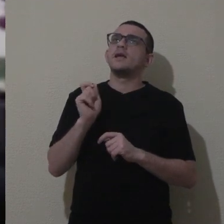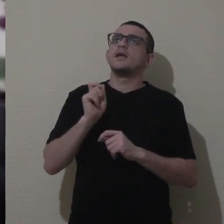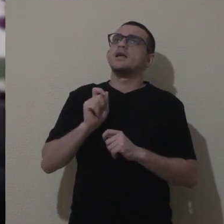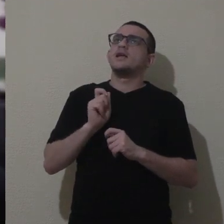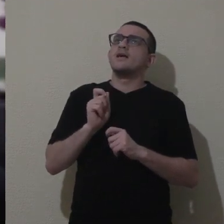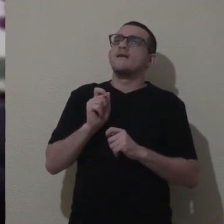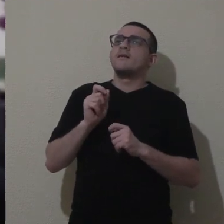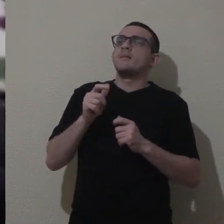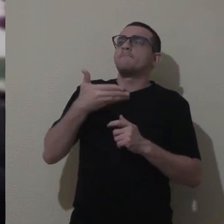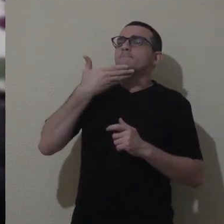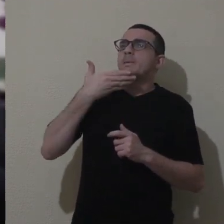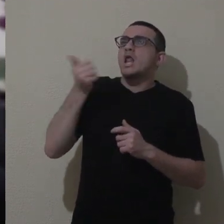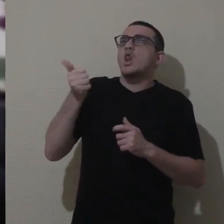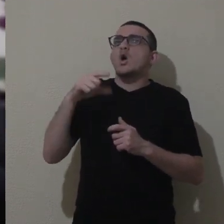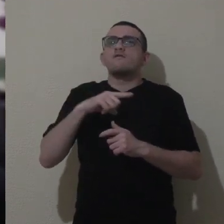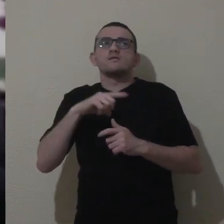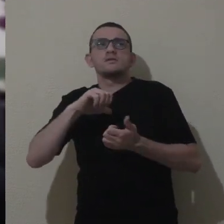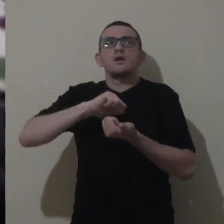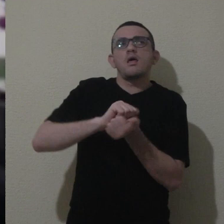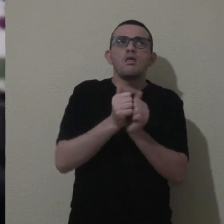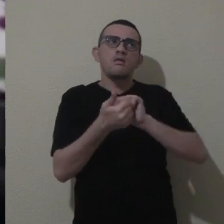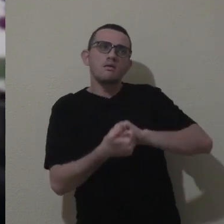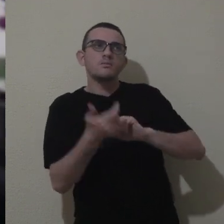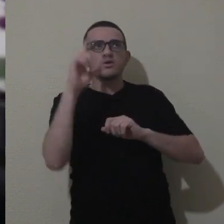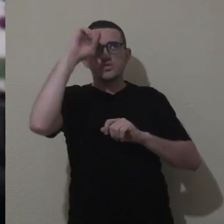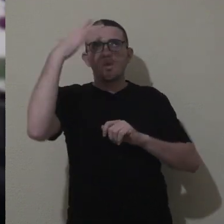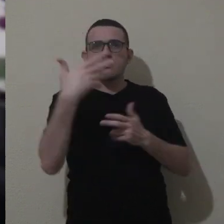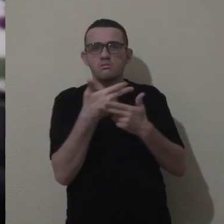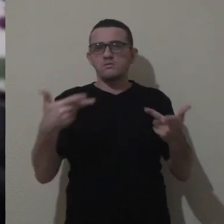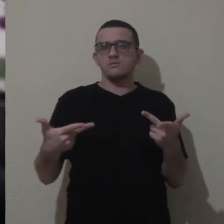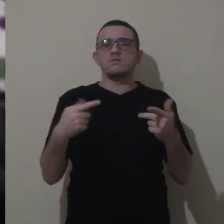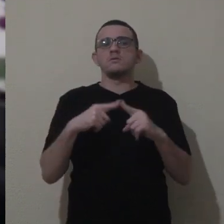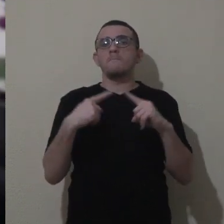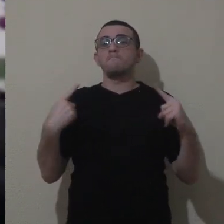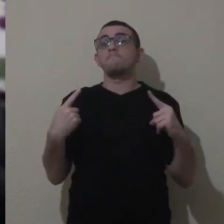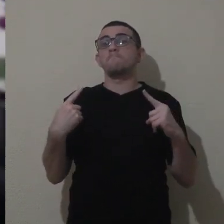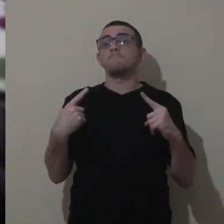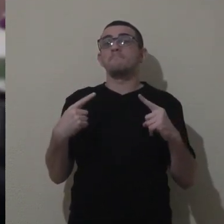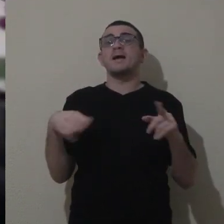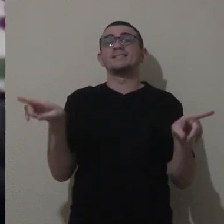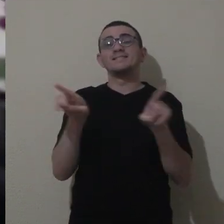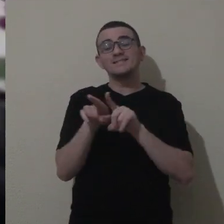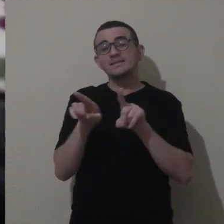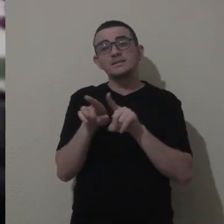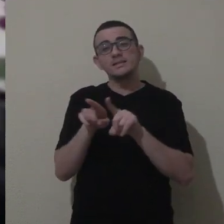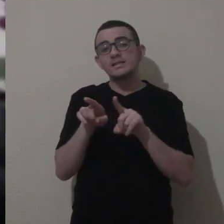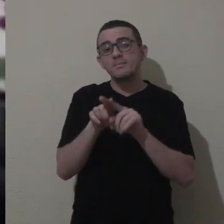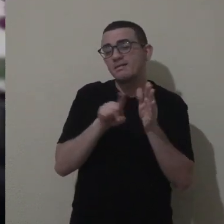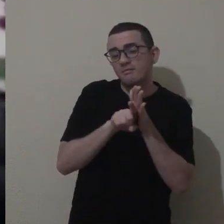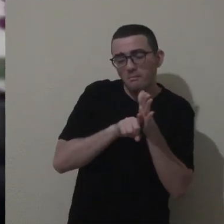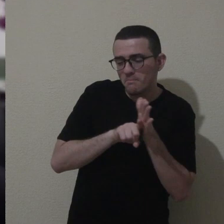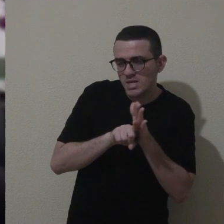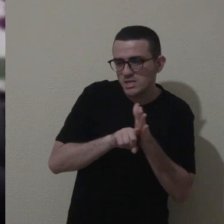mais, digamos, versatilidade em termos de você ter de resolver as coisas. Mas isso, né, ainda está